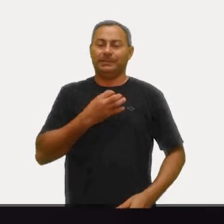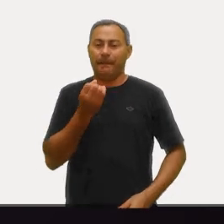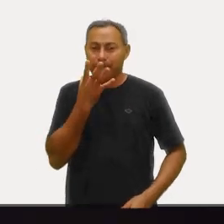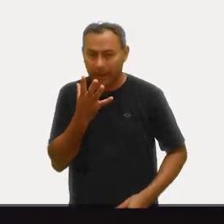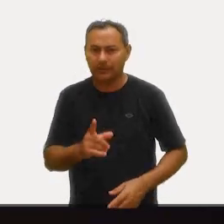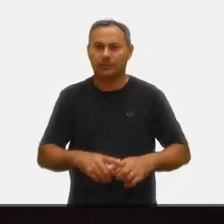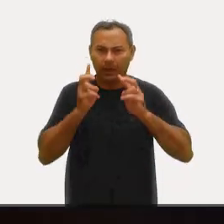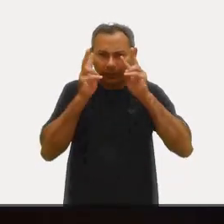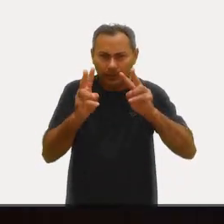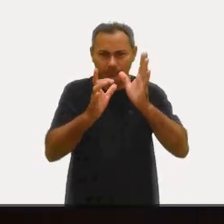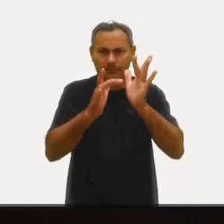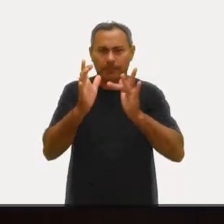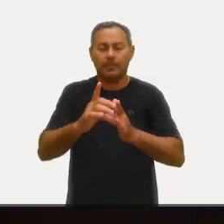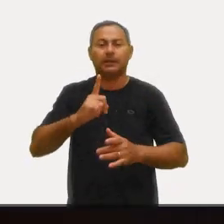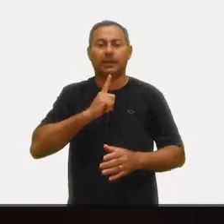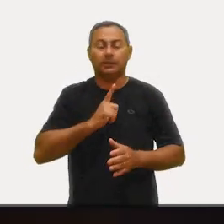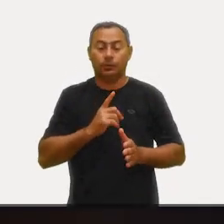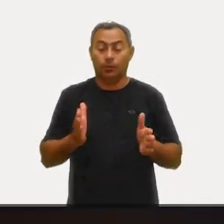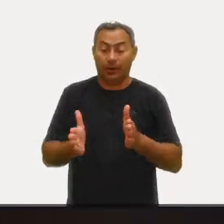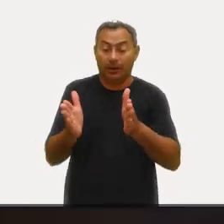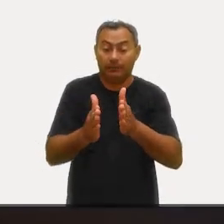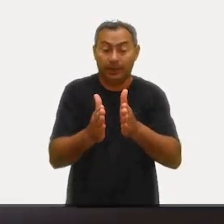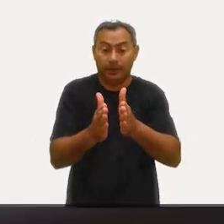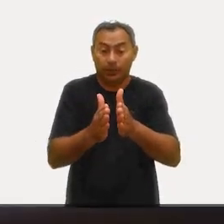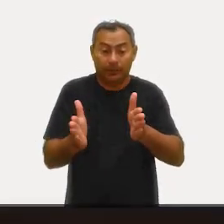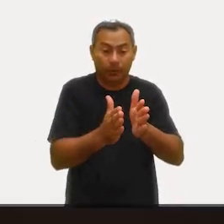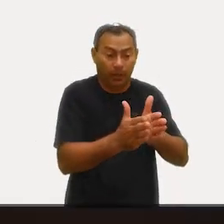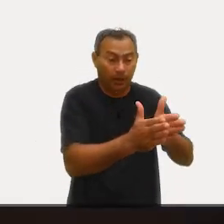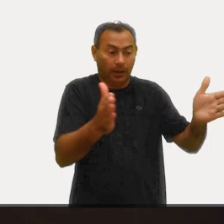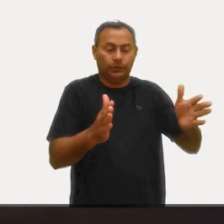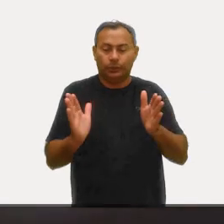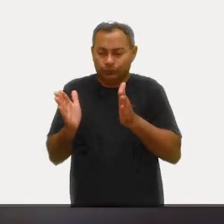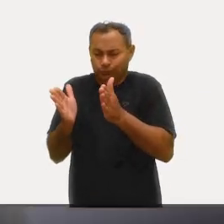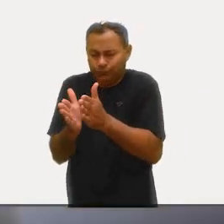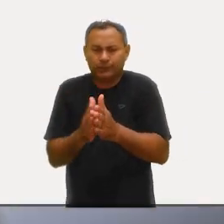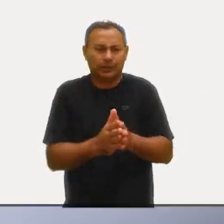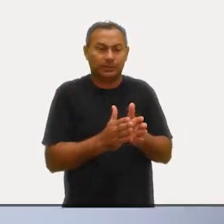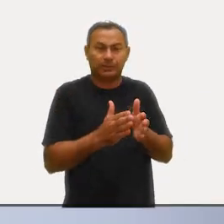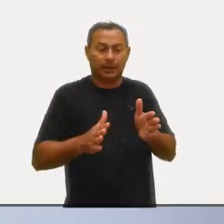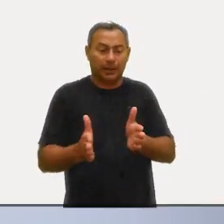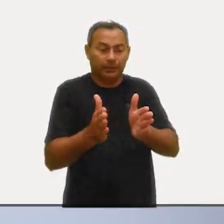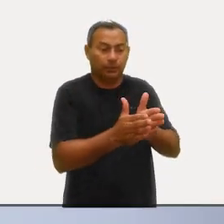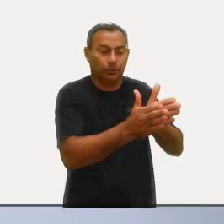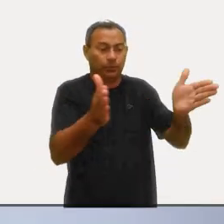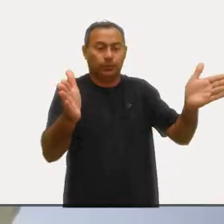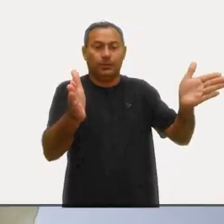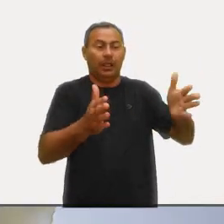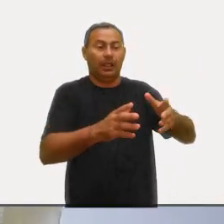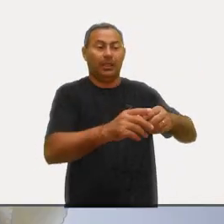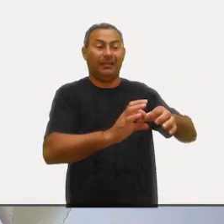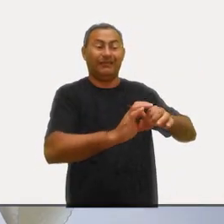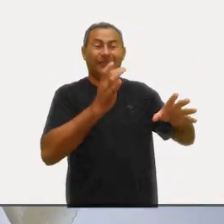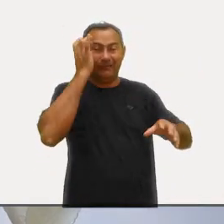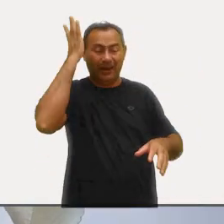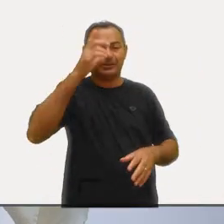ela. Vemos porque Jesus disse que existe um caminho largo e outro estreito. Este caminho largo jamais nos leva a